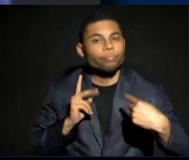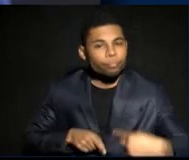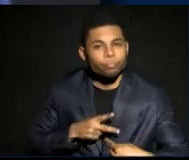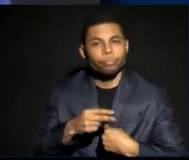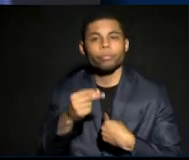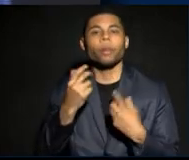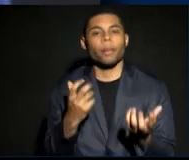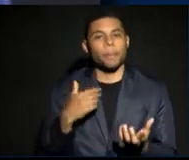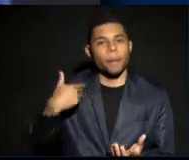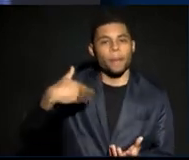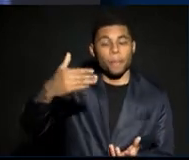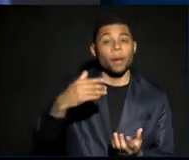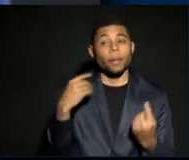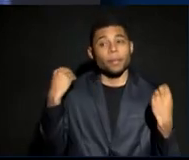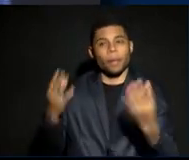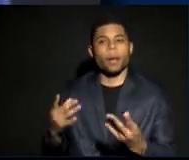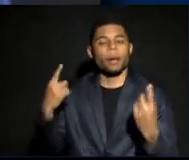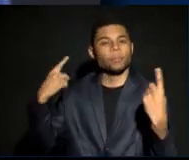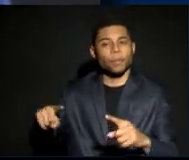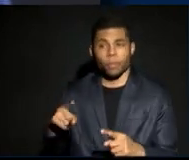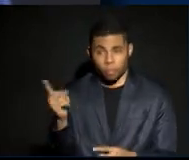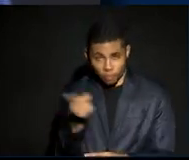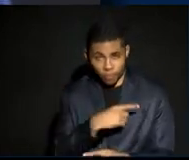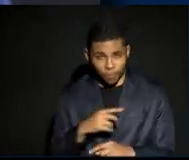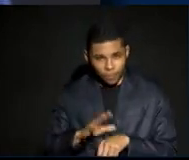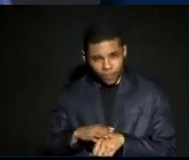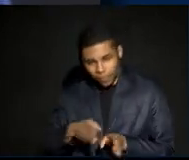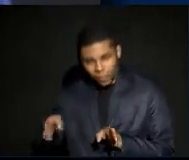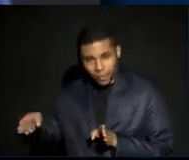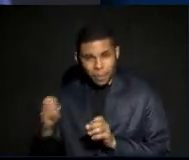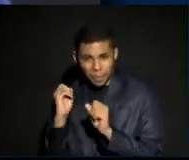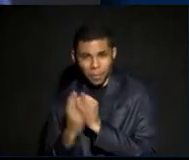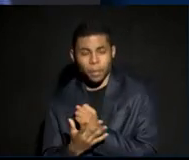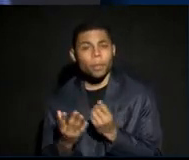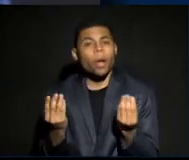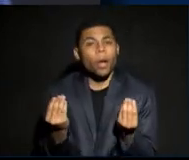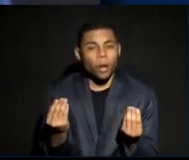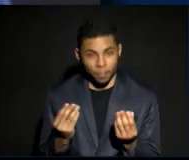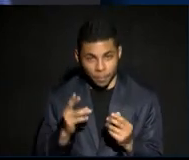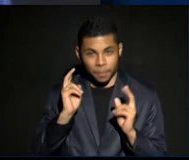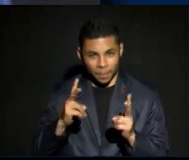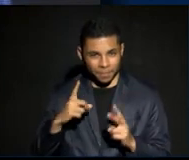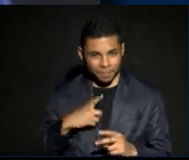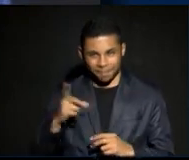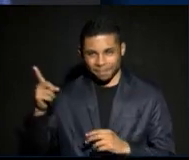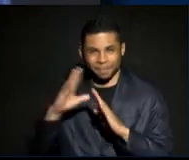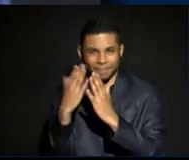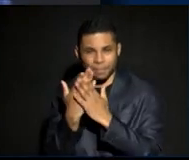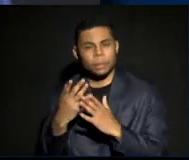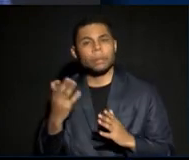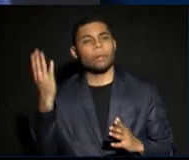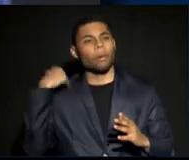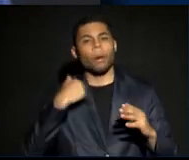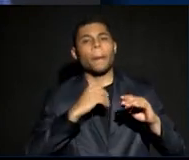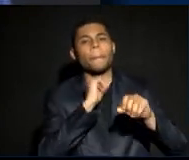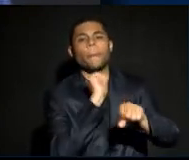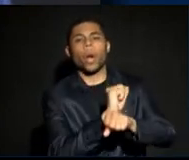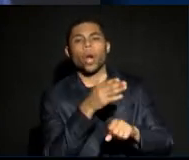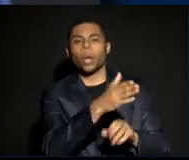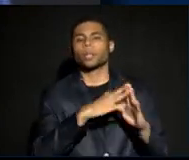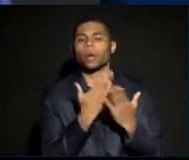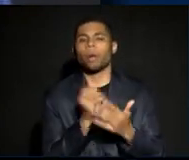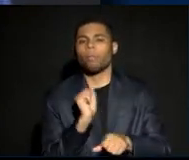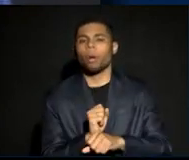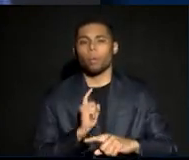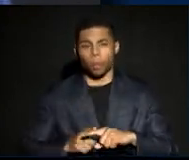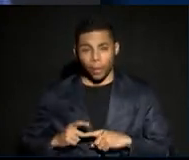isso né deu desafio da o tempo perdido com a pandemia E aí é o combate à evasão escolar uma coisa fundamental eles tem tudo